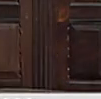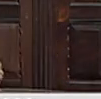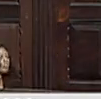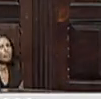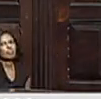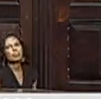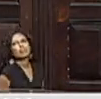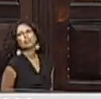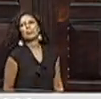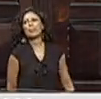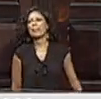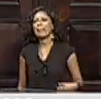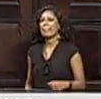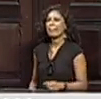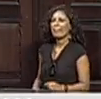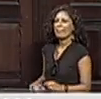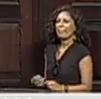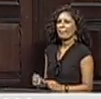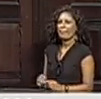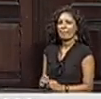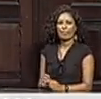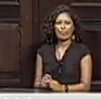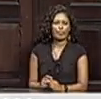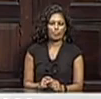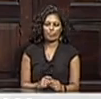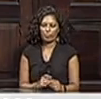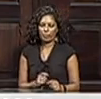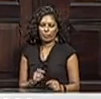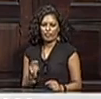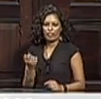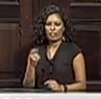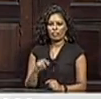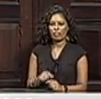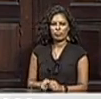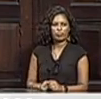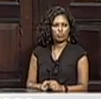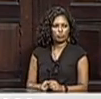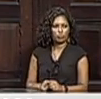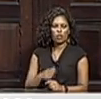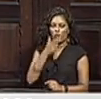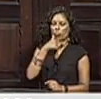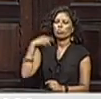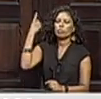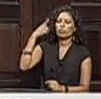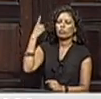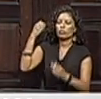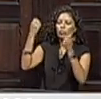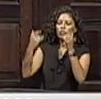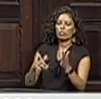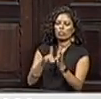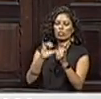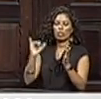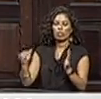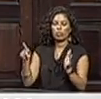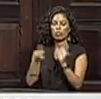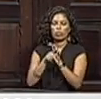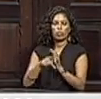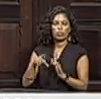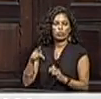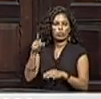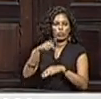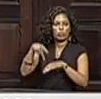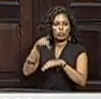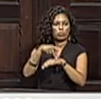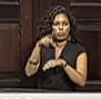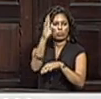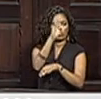deputado Gilberto Palmares. Senhor presidente, a lei federal, normalmente, é